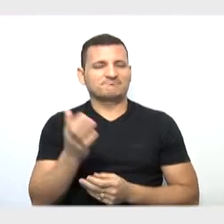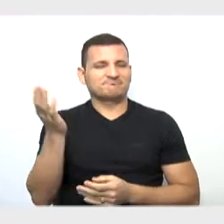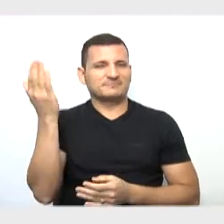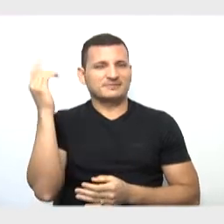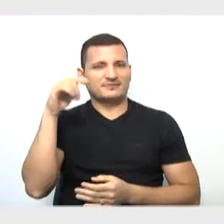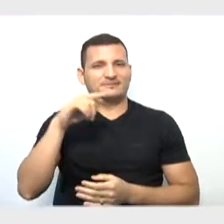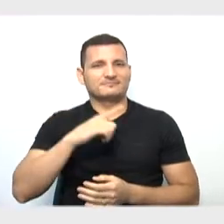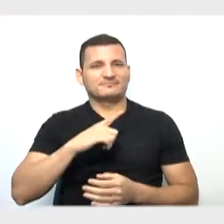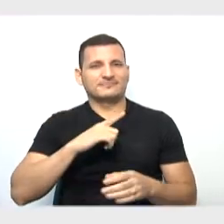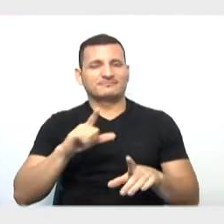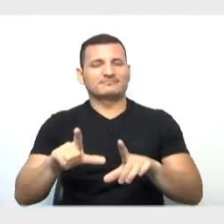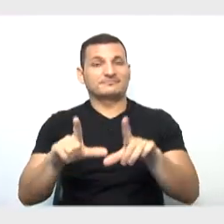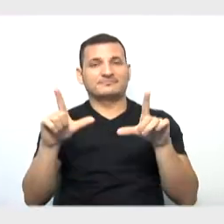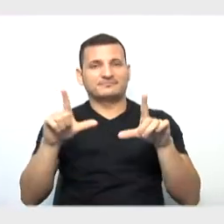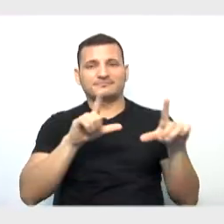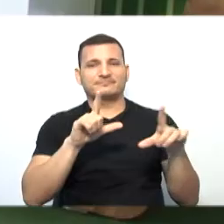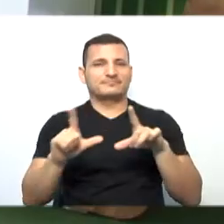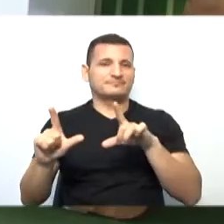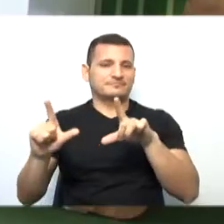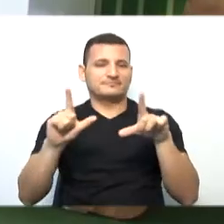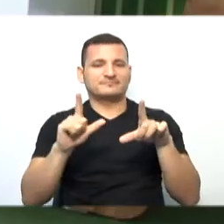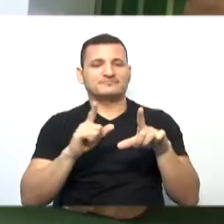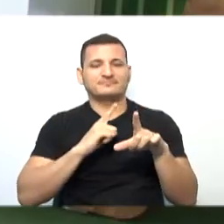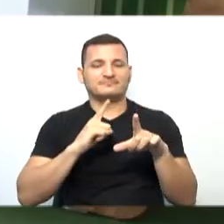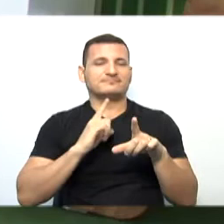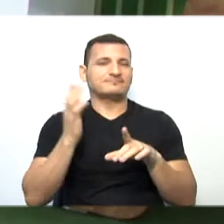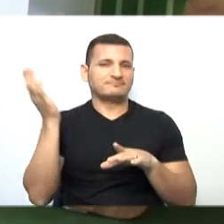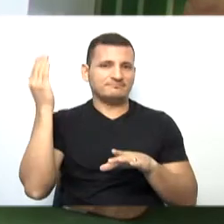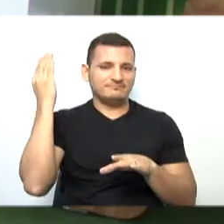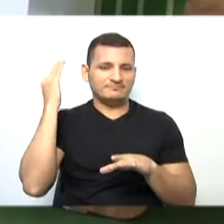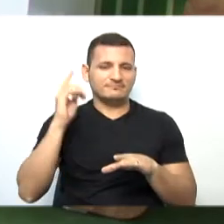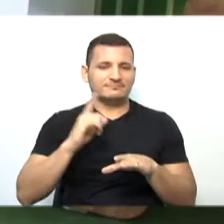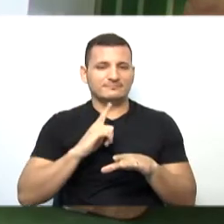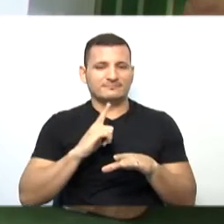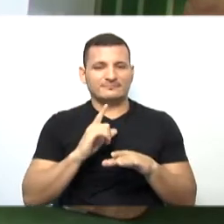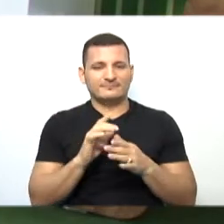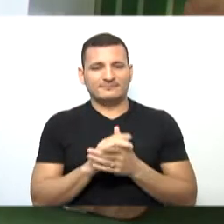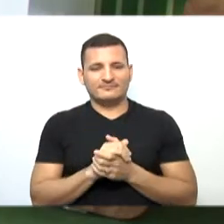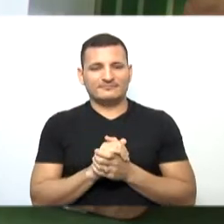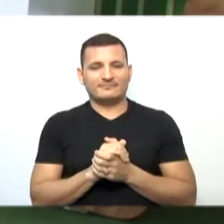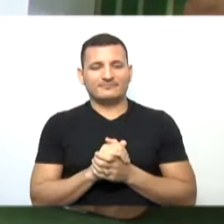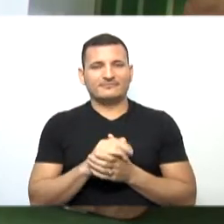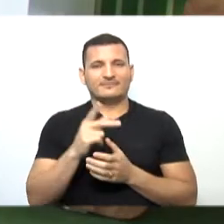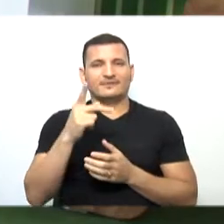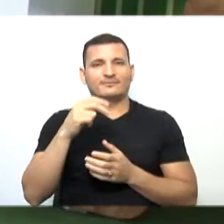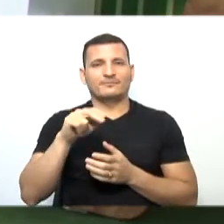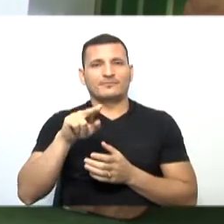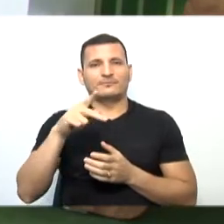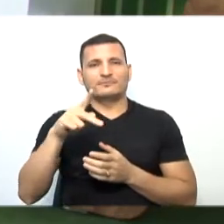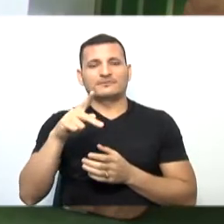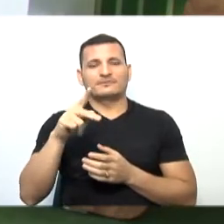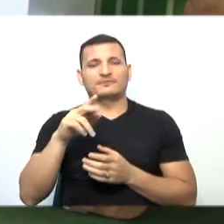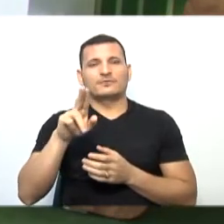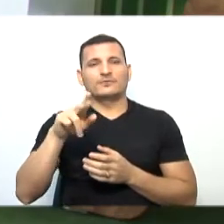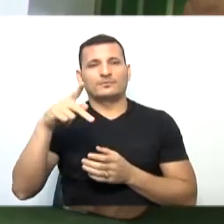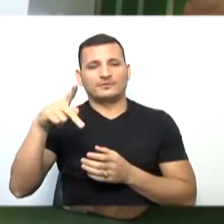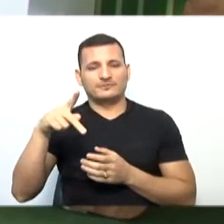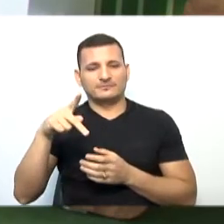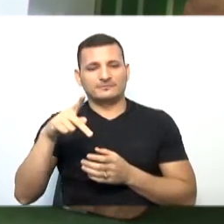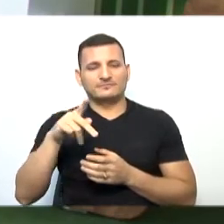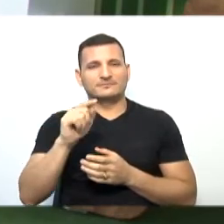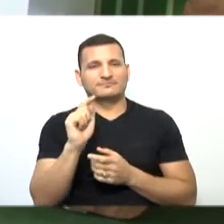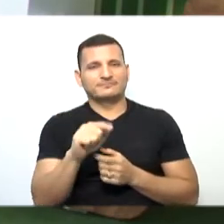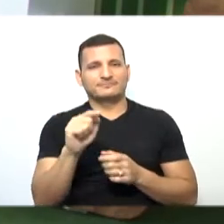Esse alerta aí das coisas. Sim, você clicava muito pop-up, né? Que aparecia. Isso, pop-up. São os famosos pop-ups. Você clicava em alguma coisa, aparecia esse